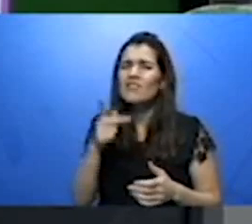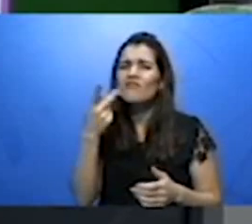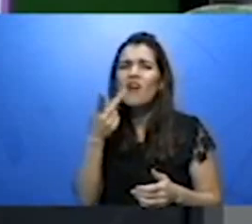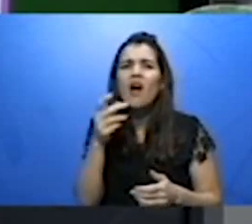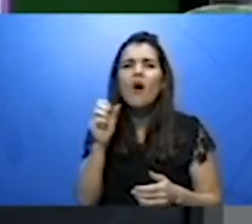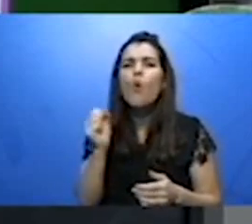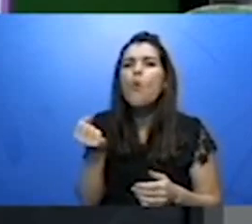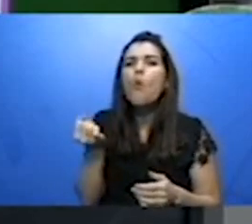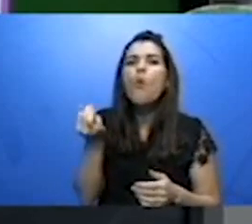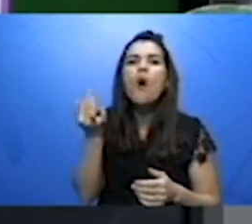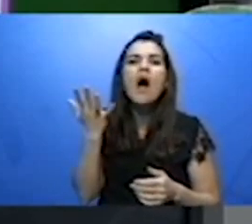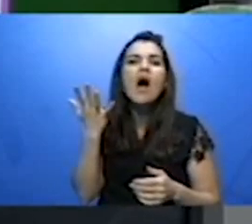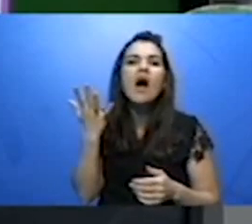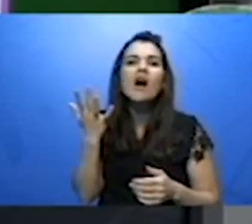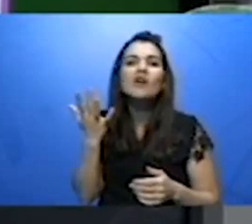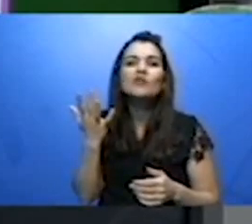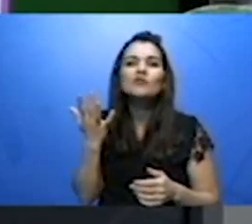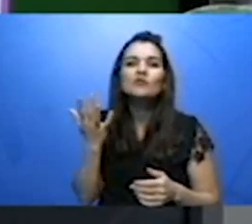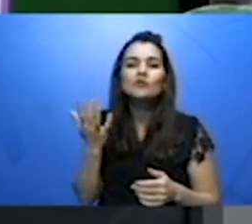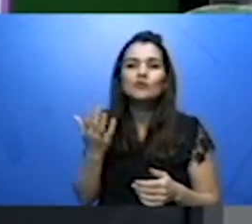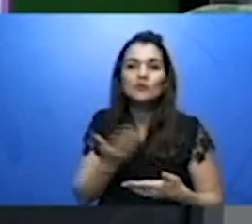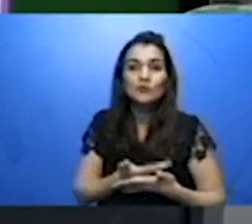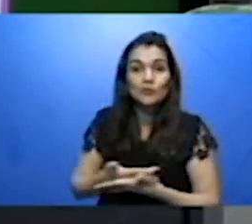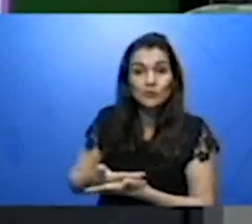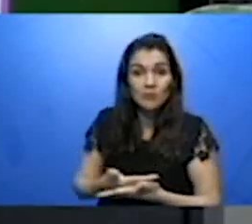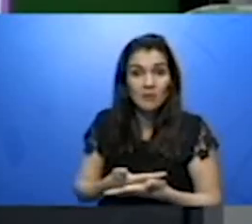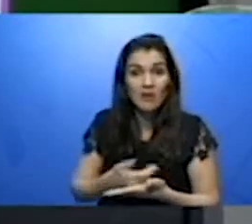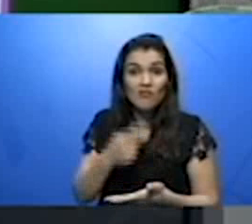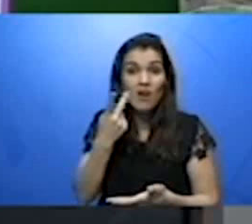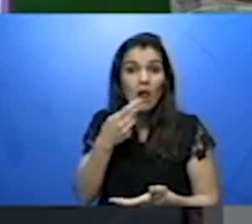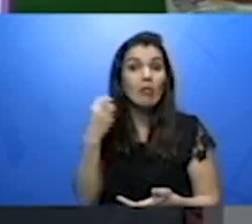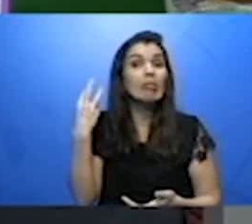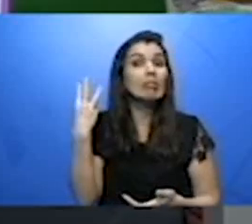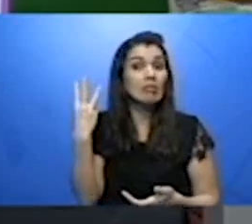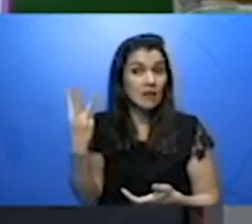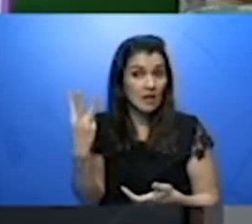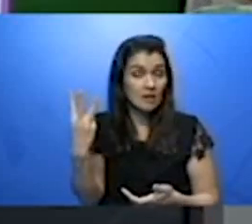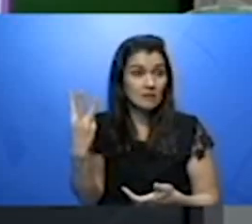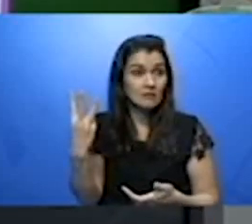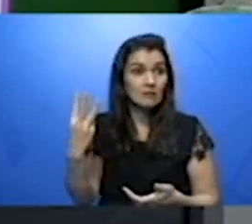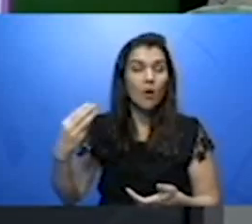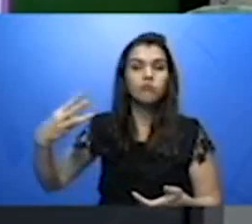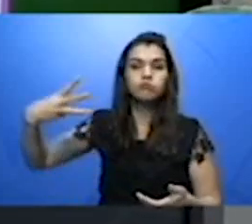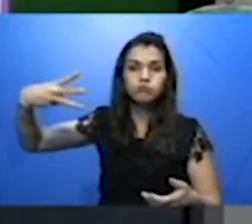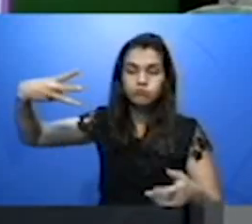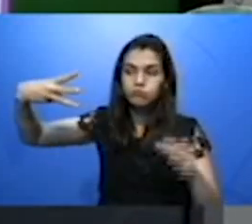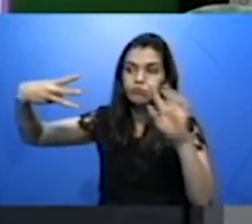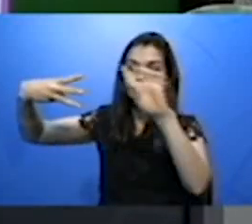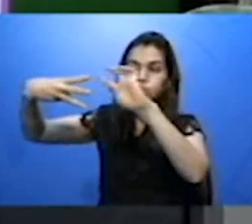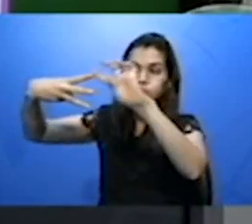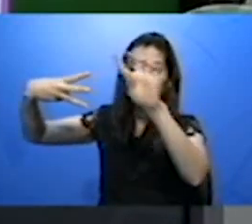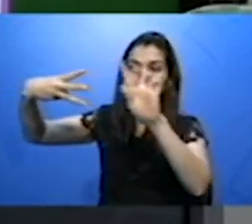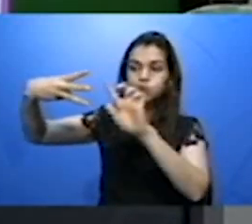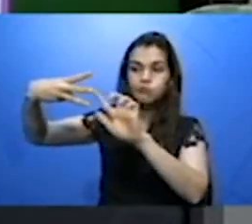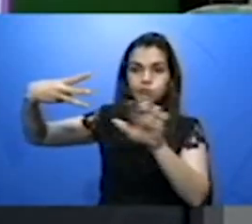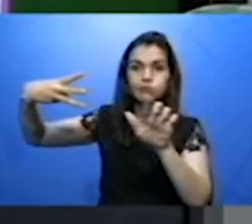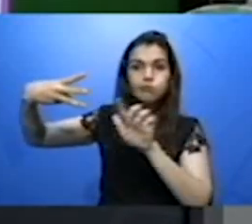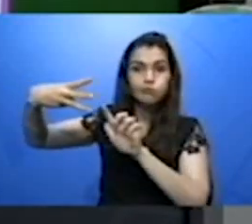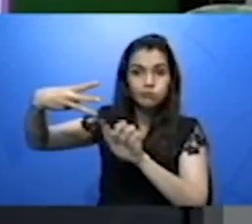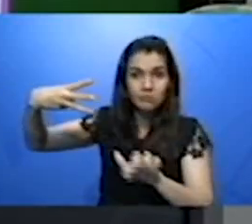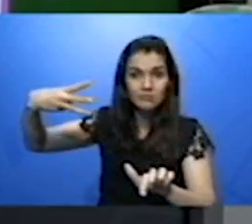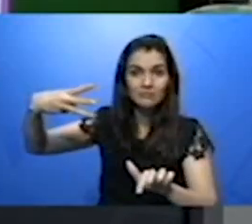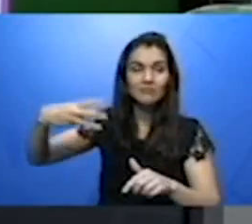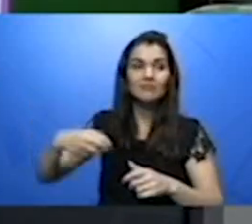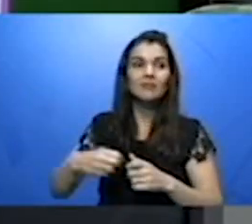falando de quanto os filhotes de 3 Então olha aqui três filhotes 350g